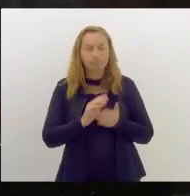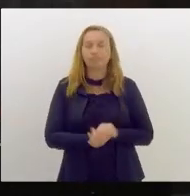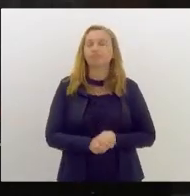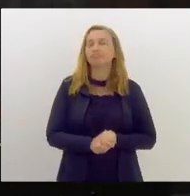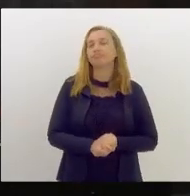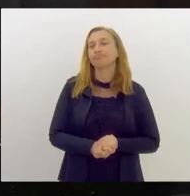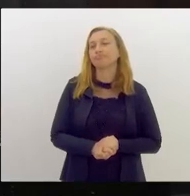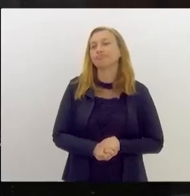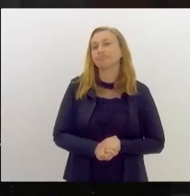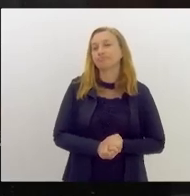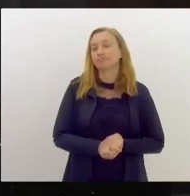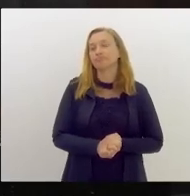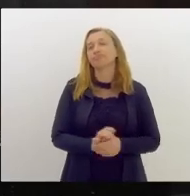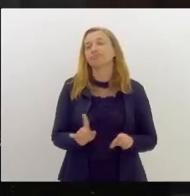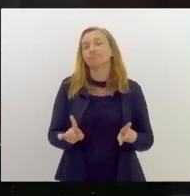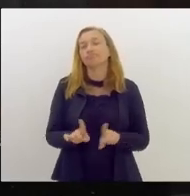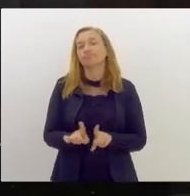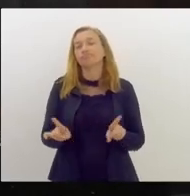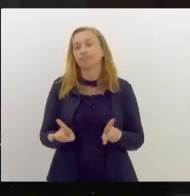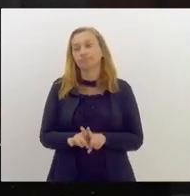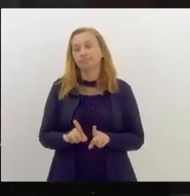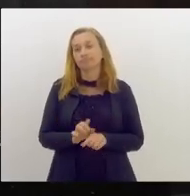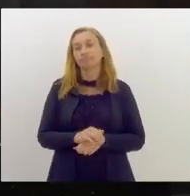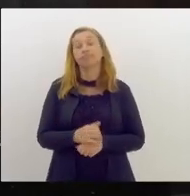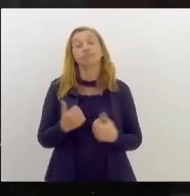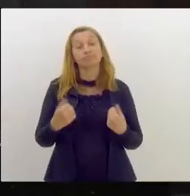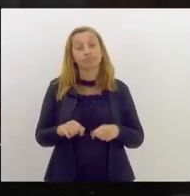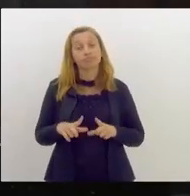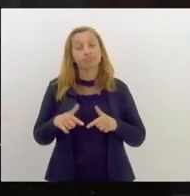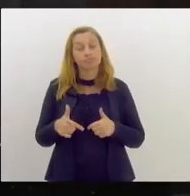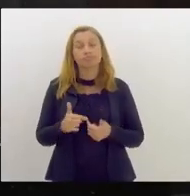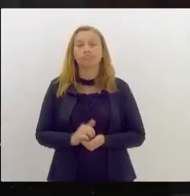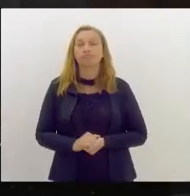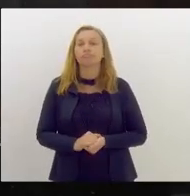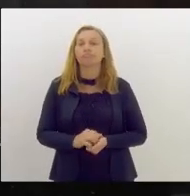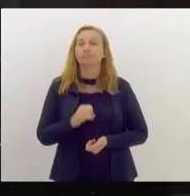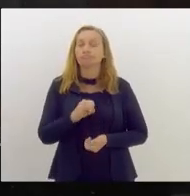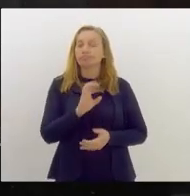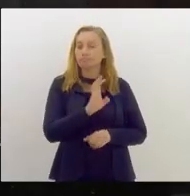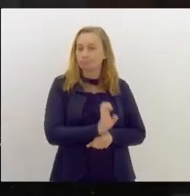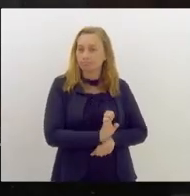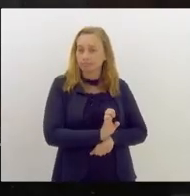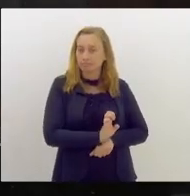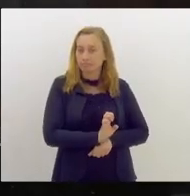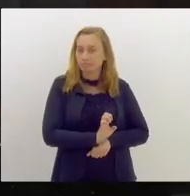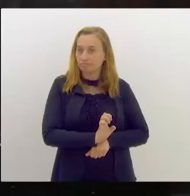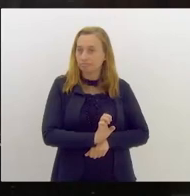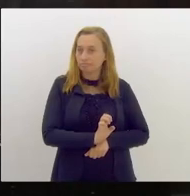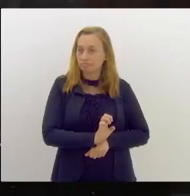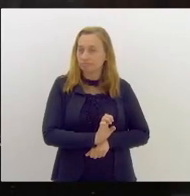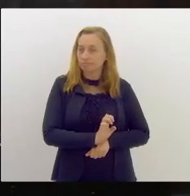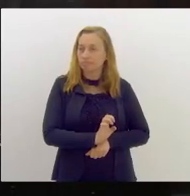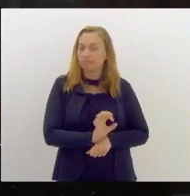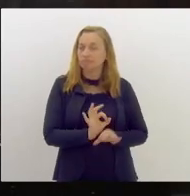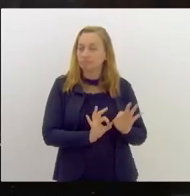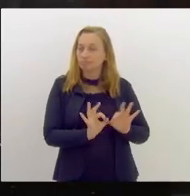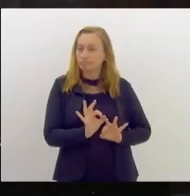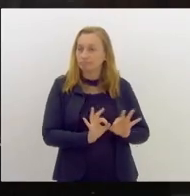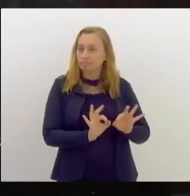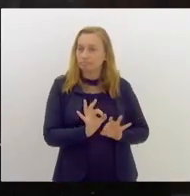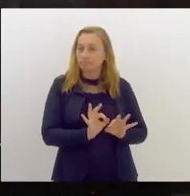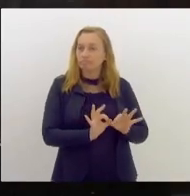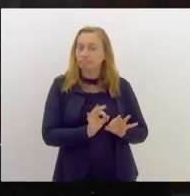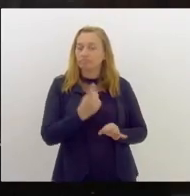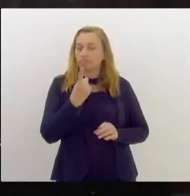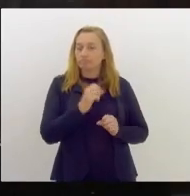inverso também se tem que ser feito se o estado se programa durante